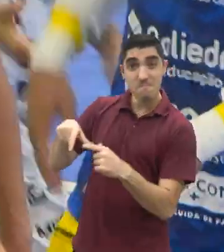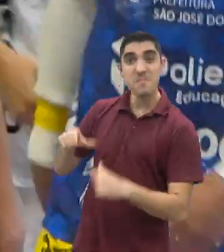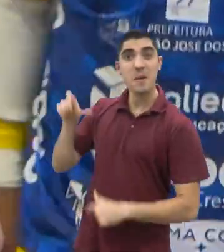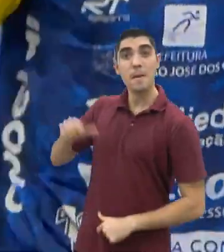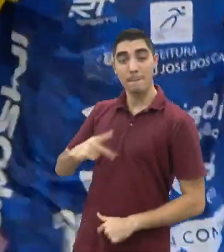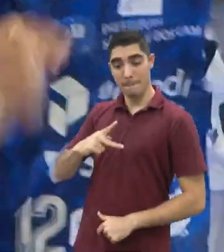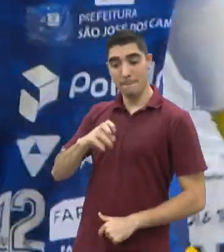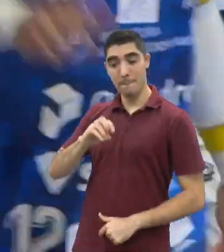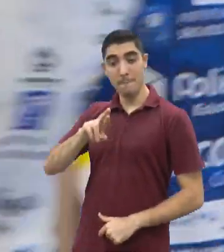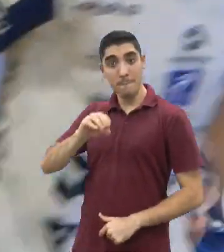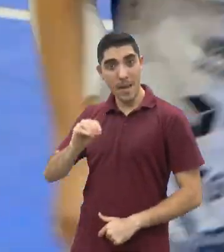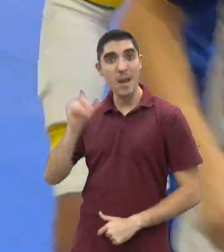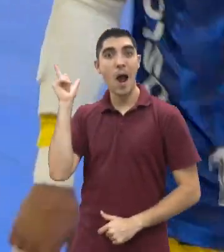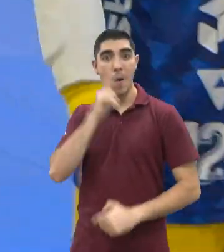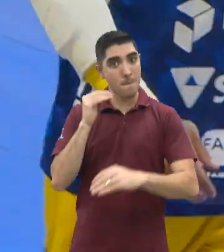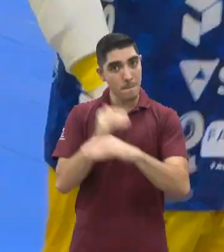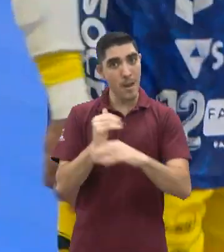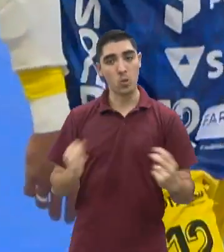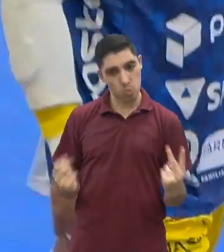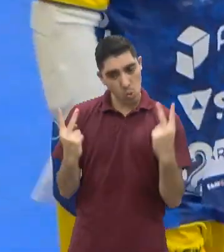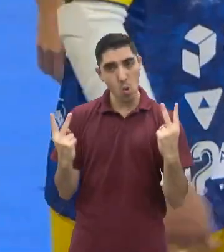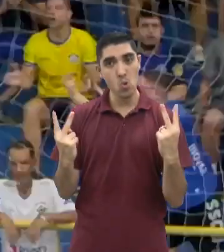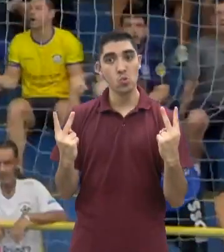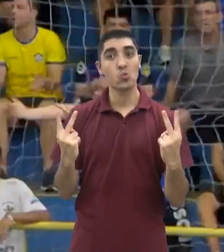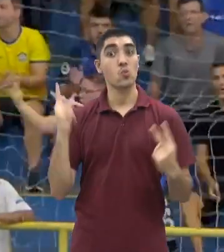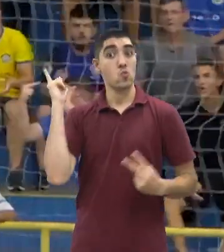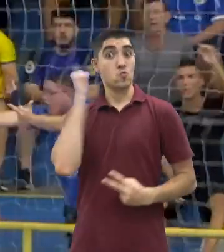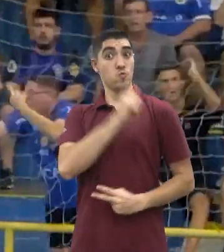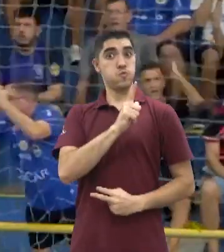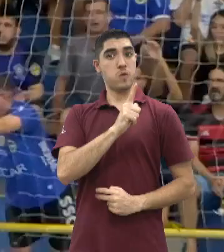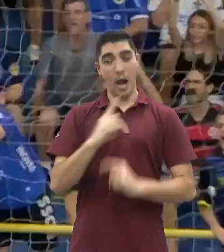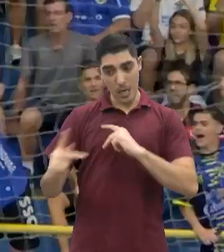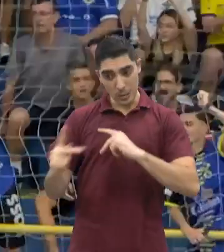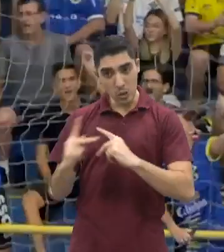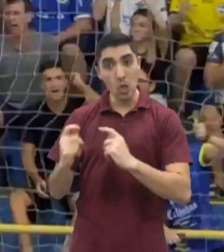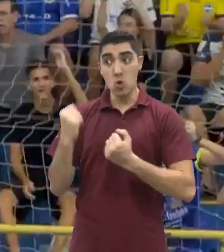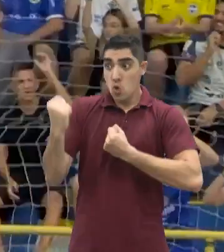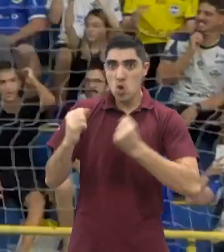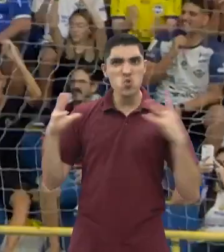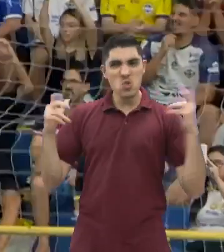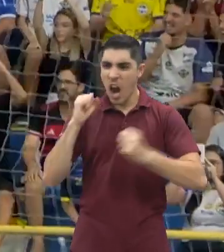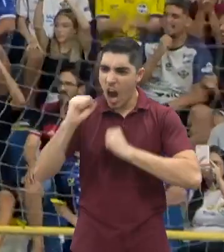categoria e empatou a partida, recolocando o São José e a torcida no jogo.